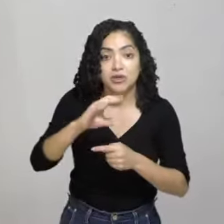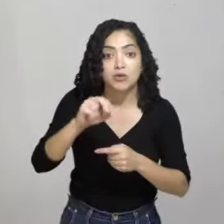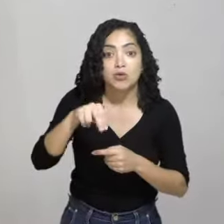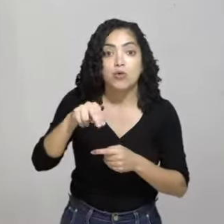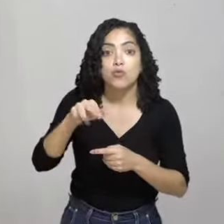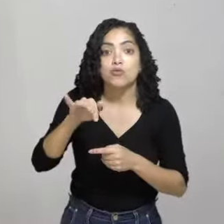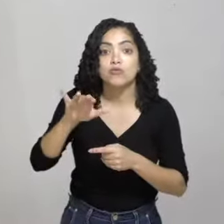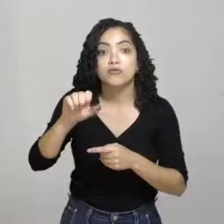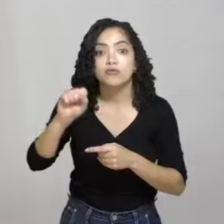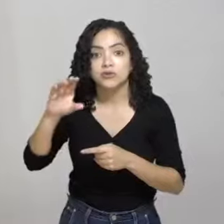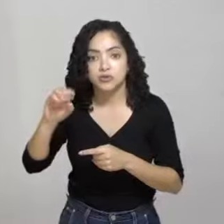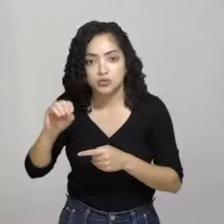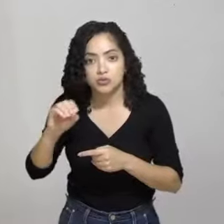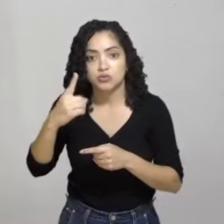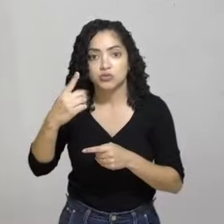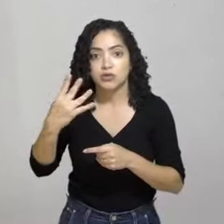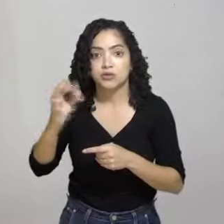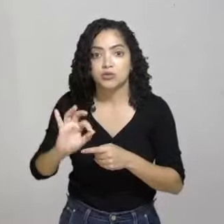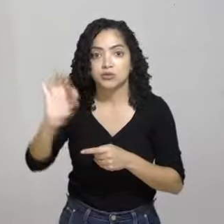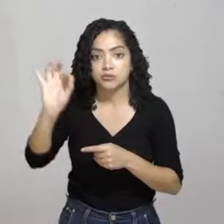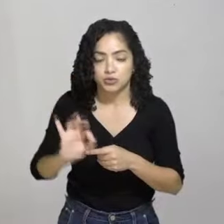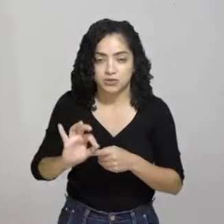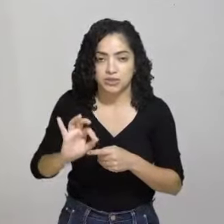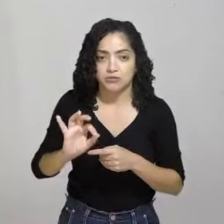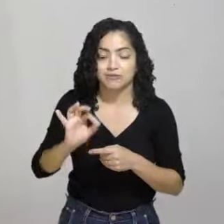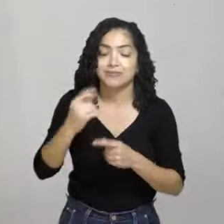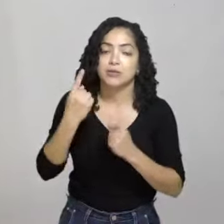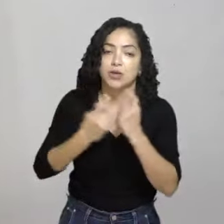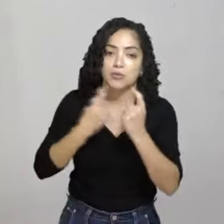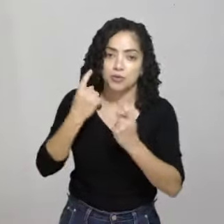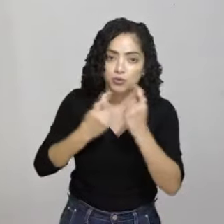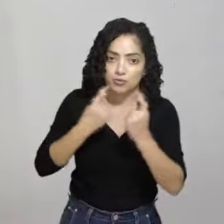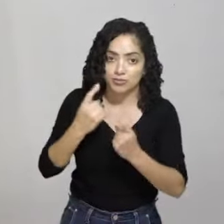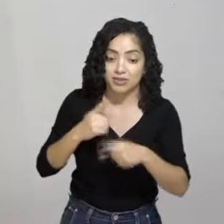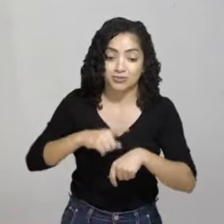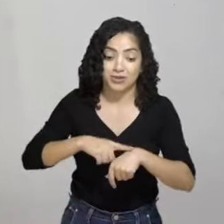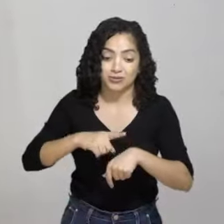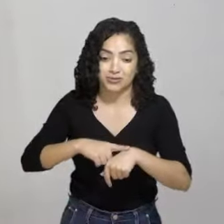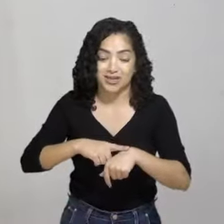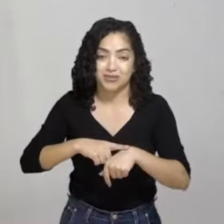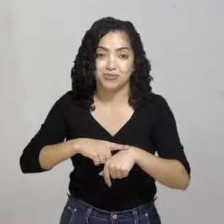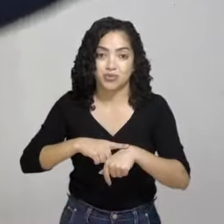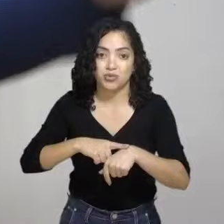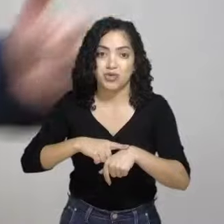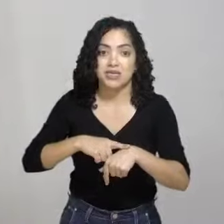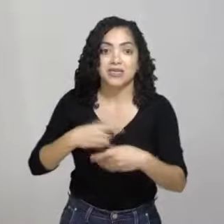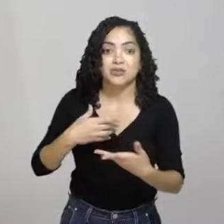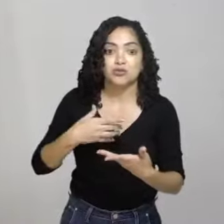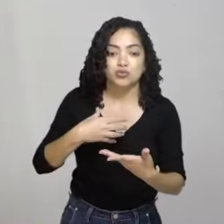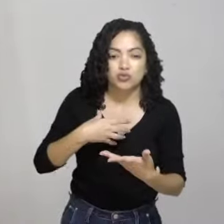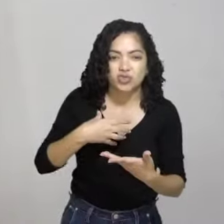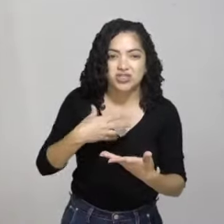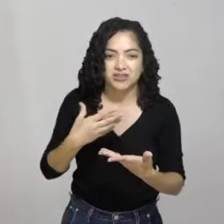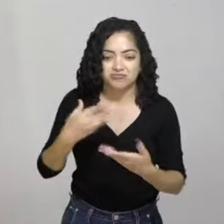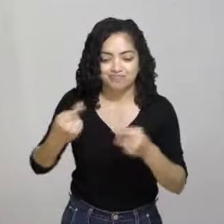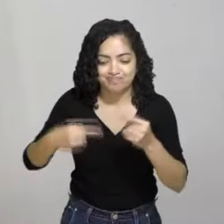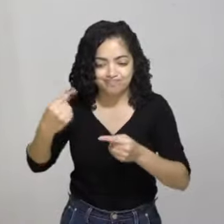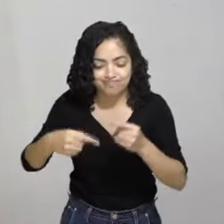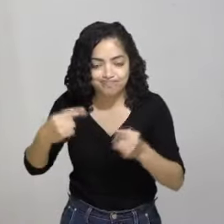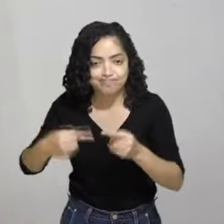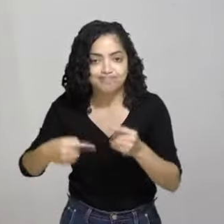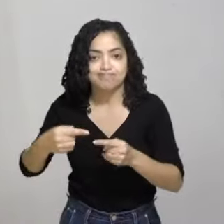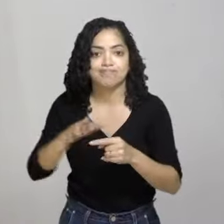14%. Então, é altamente preocupante pelo tempo que nós temos e pela forma com que foi discutido. Teve aqui uma contribuição,